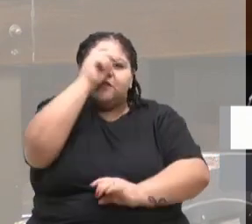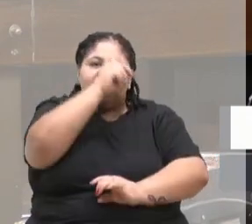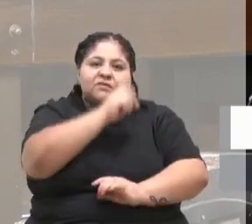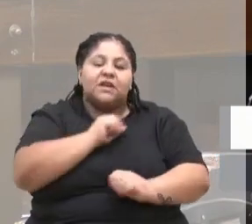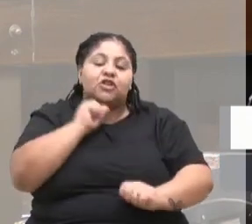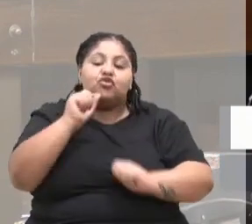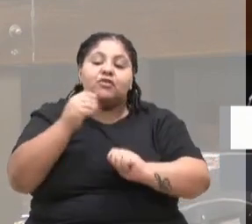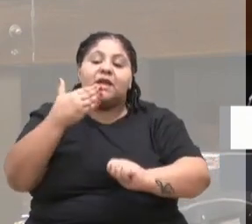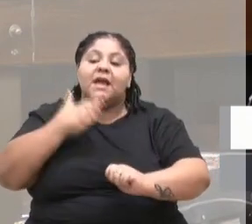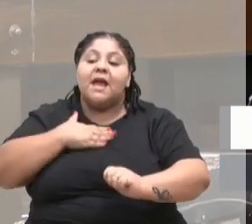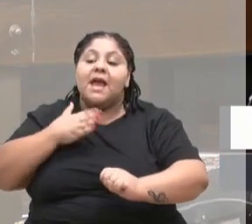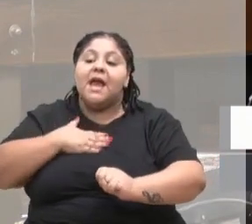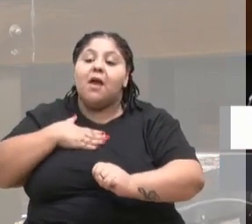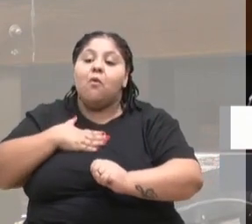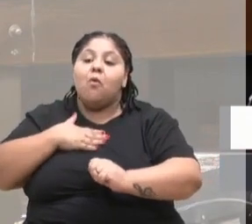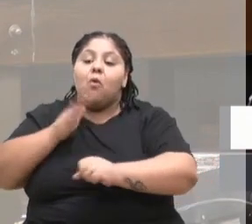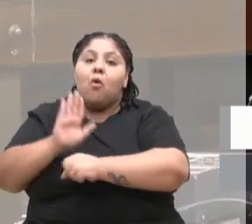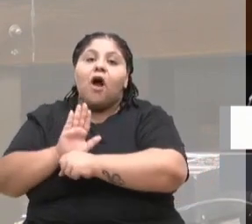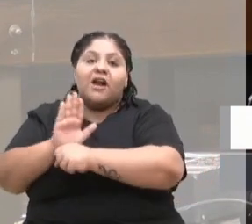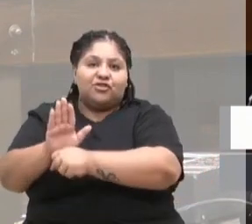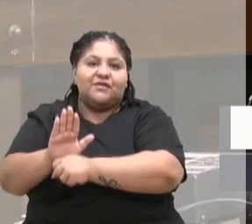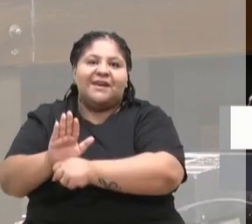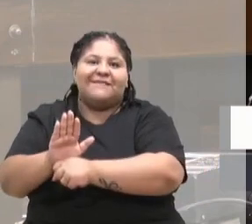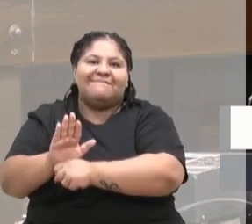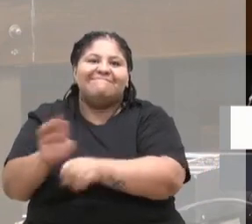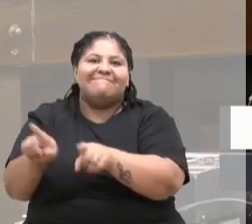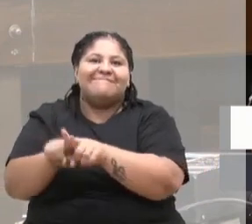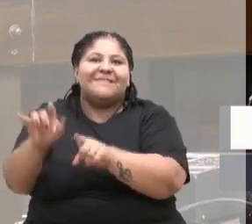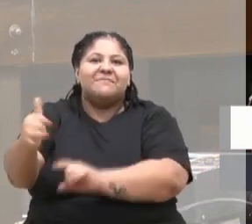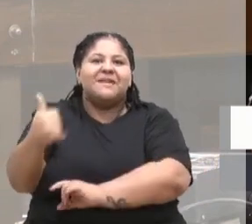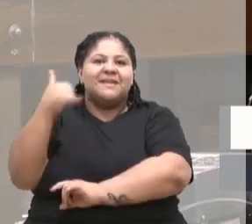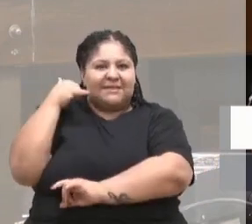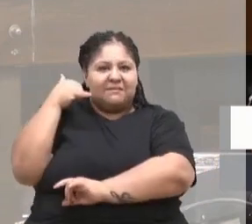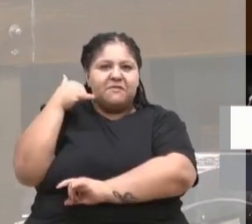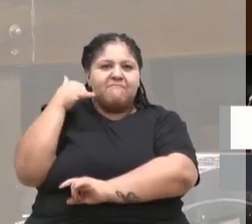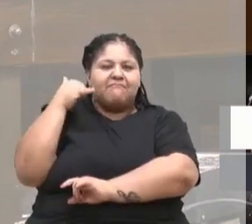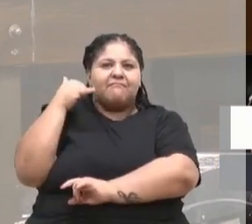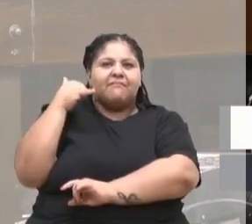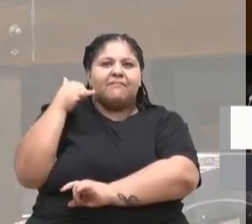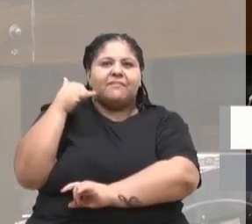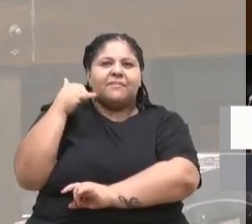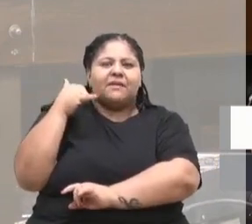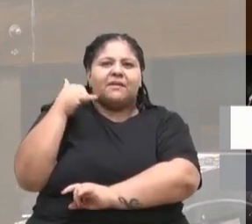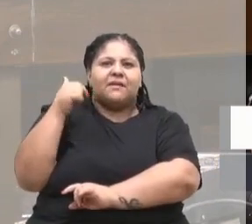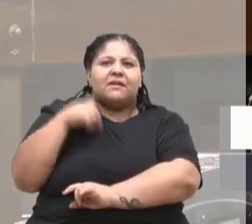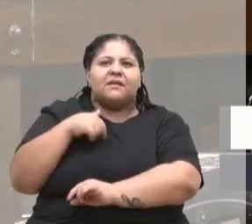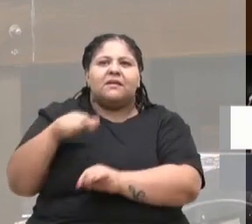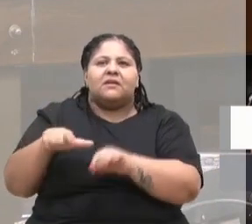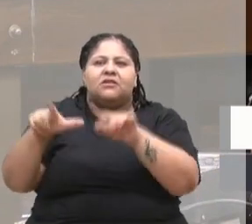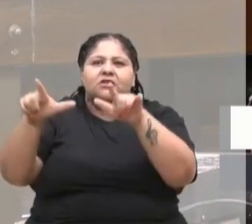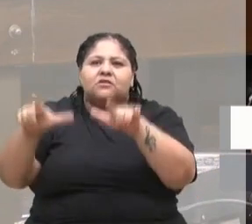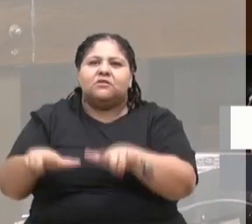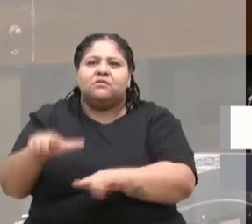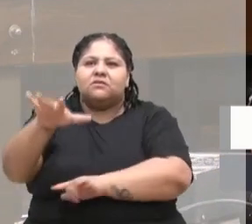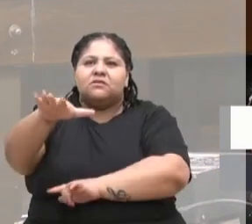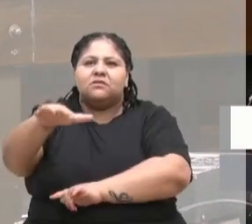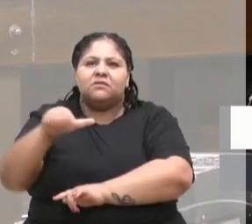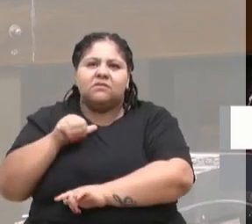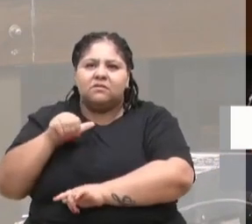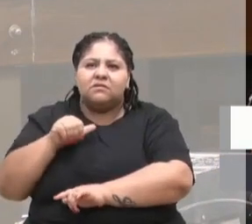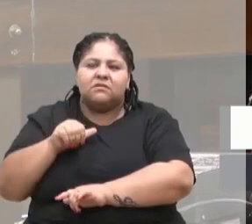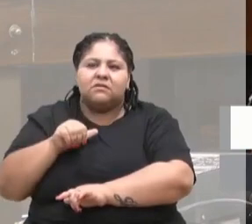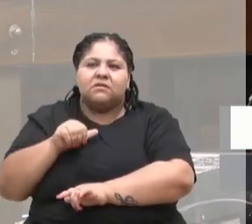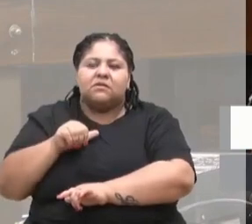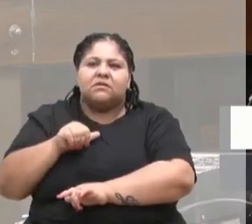ajudar. Inclusive, recebi um telefonema de uma pessoa do setor da coleta, me